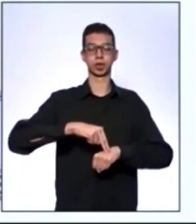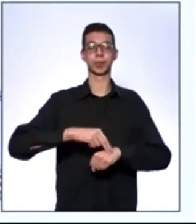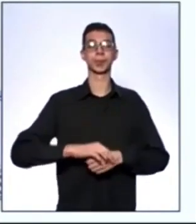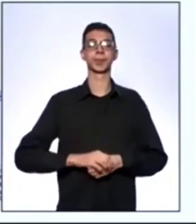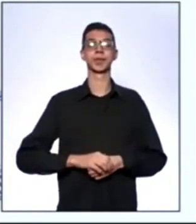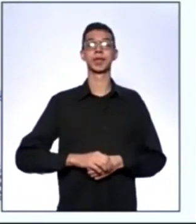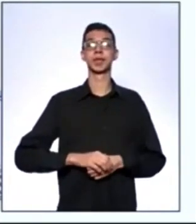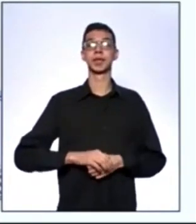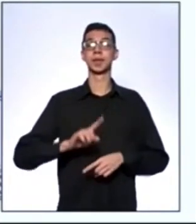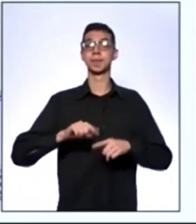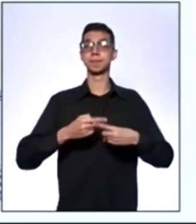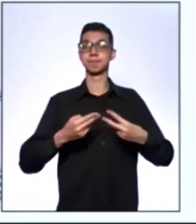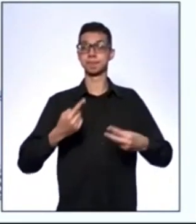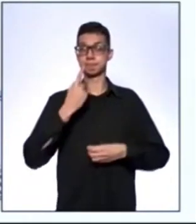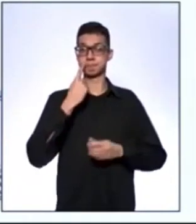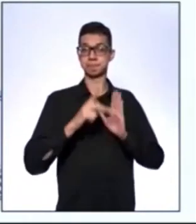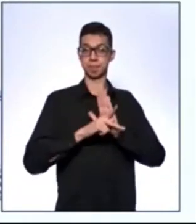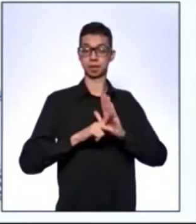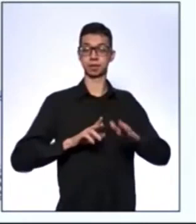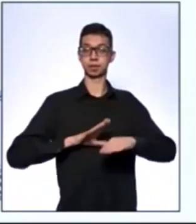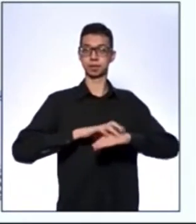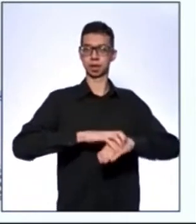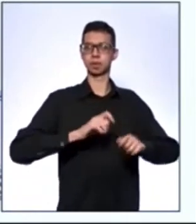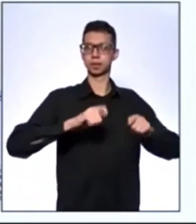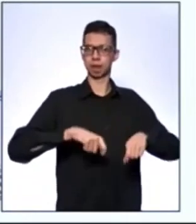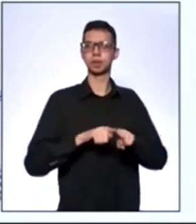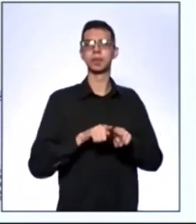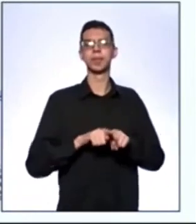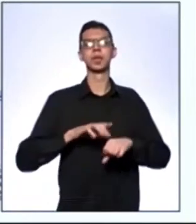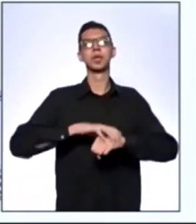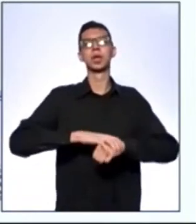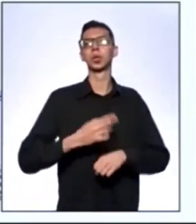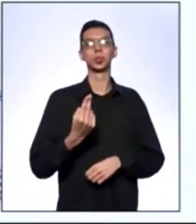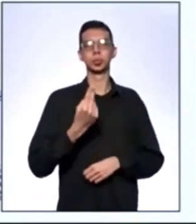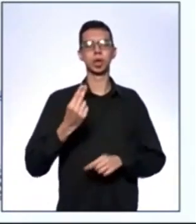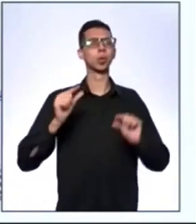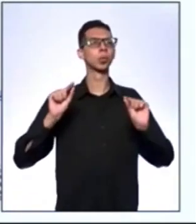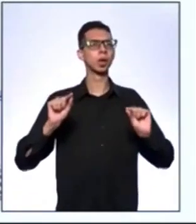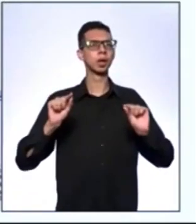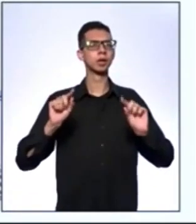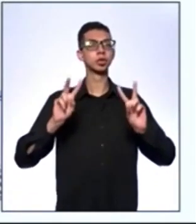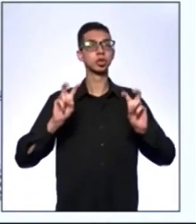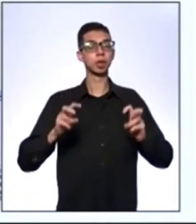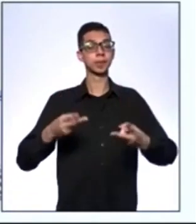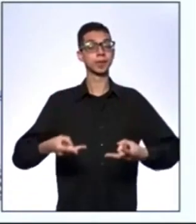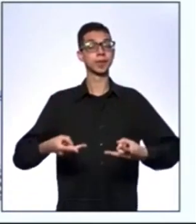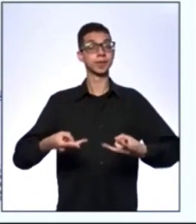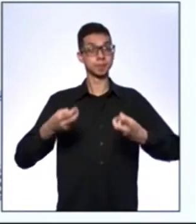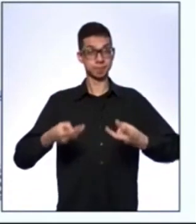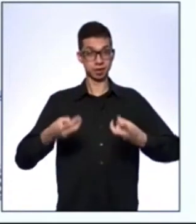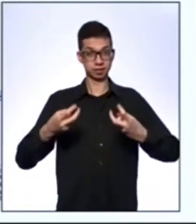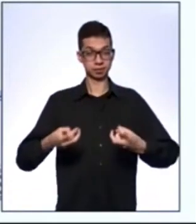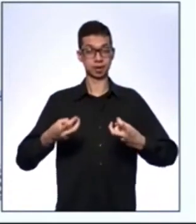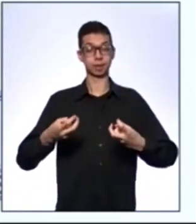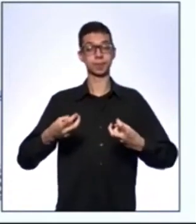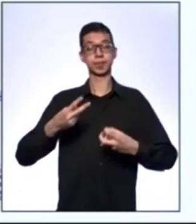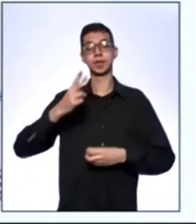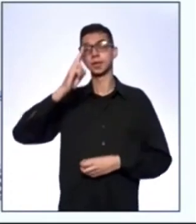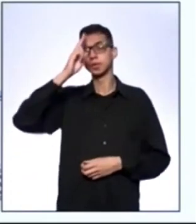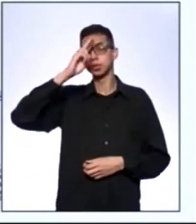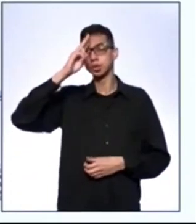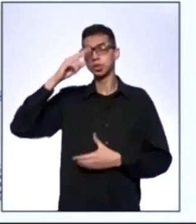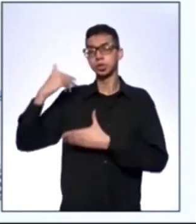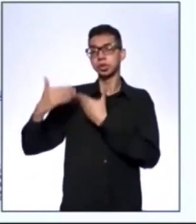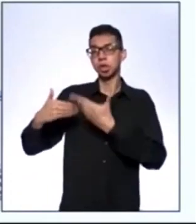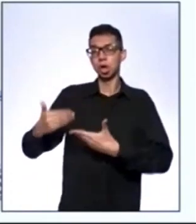fazem referência à identidade, à ação, à memória dos diferentes grupos da sociedade nacional. Com base